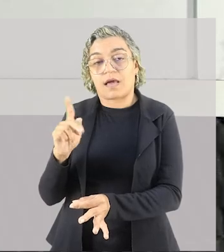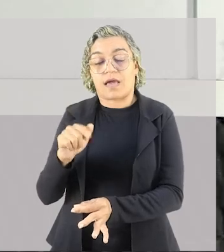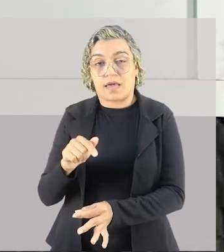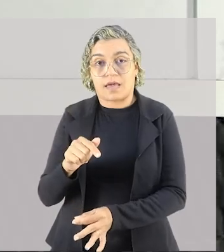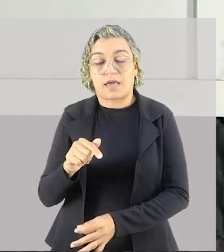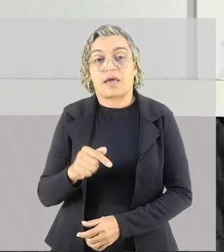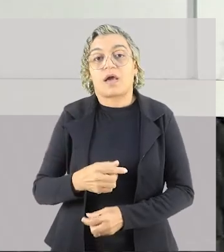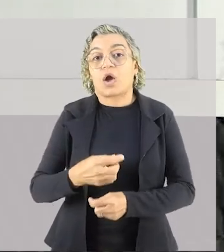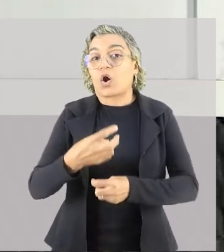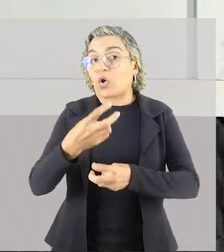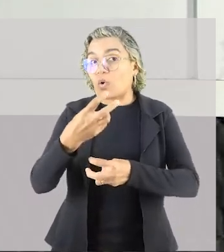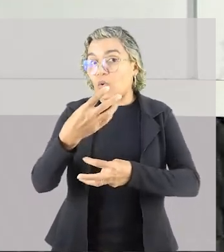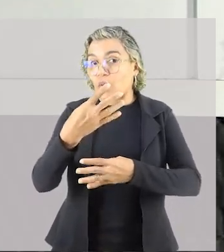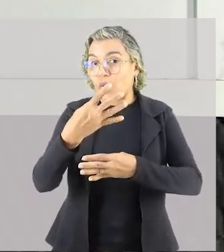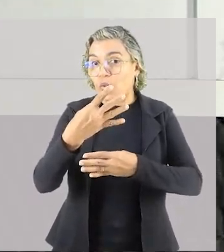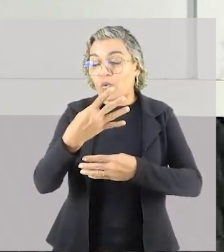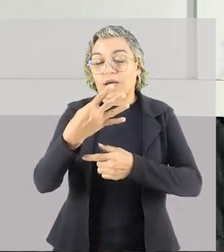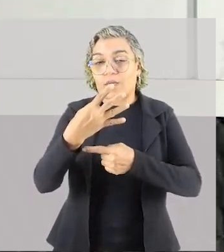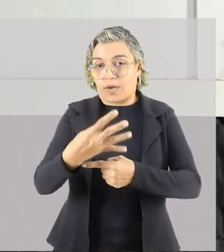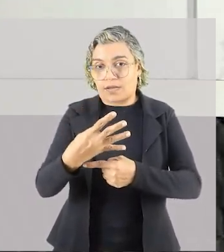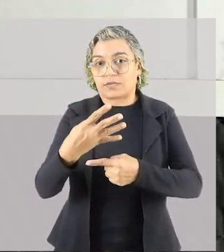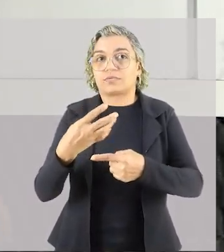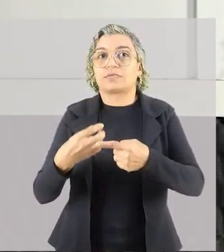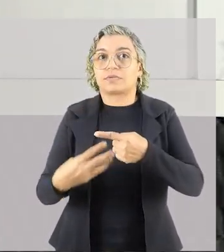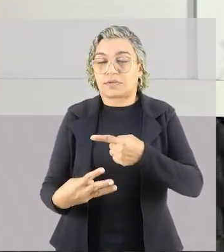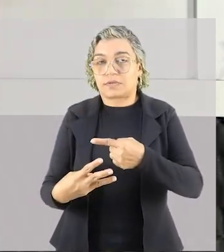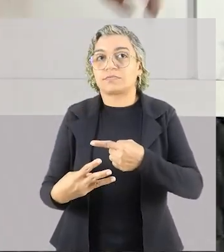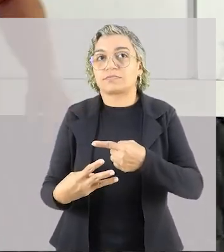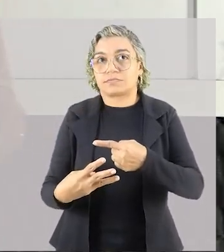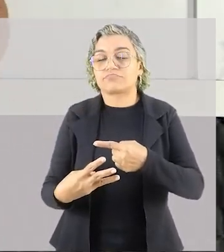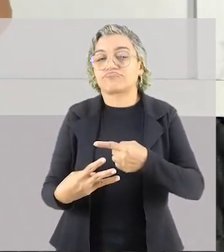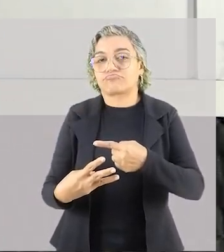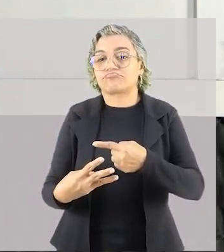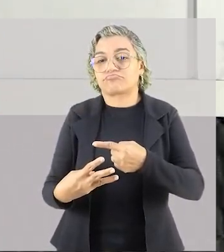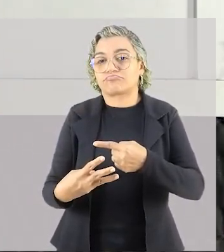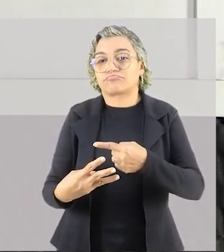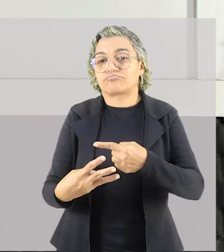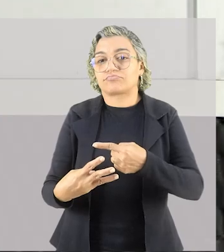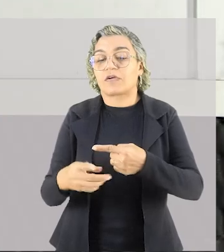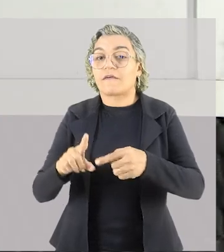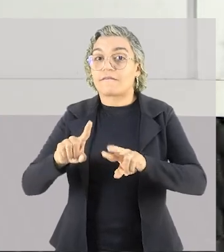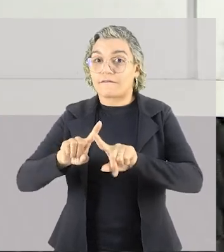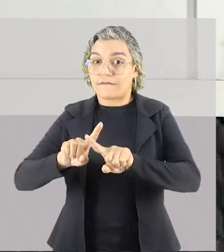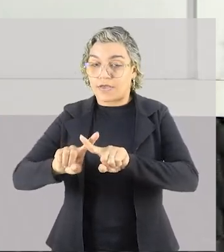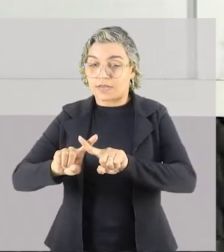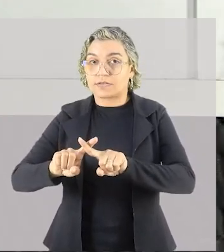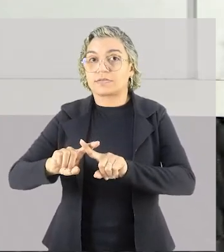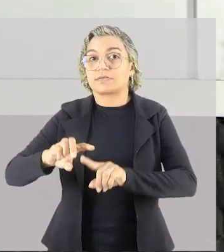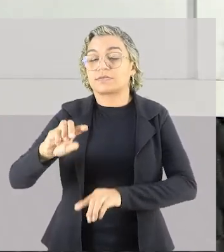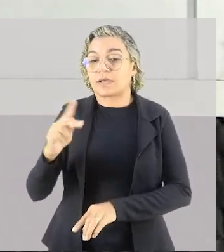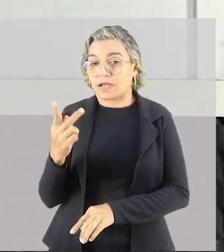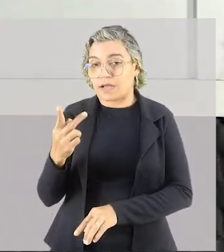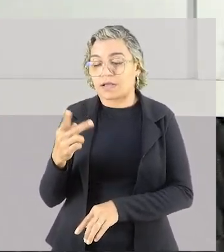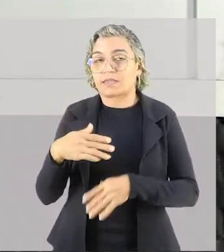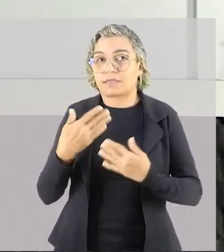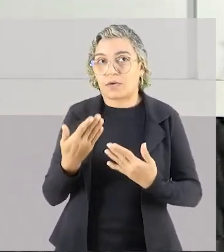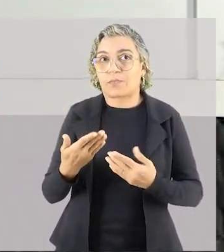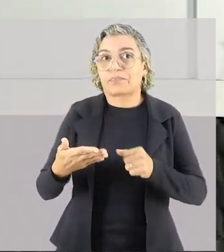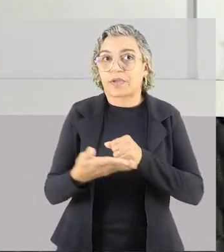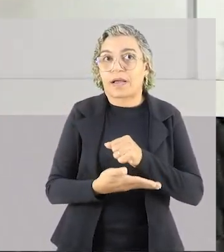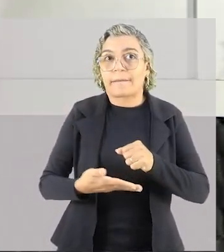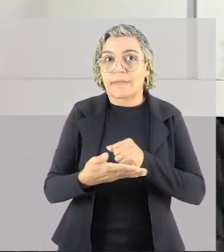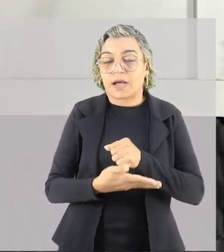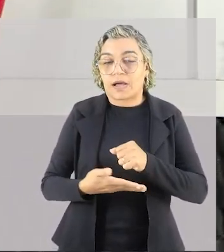4/3 da antiga, então vai ser 4/3 multiplicado por H. A base vai continuar sendo quadrada, mas